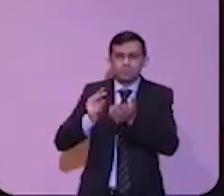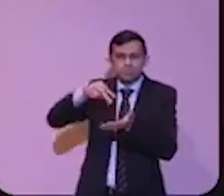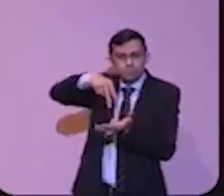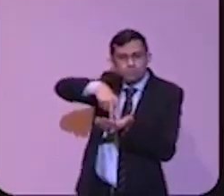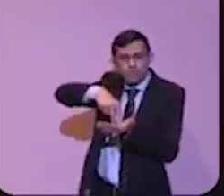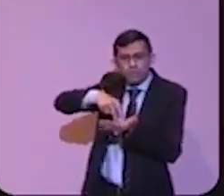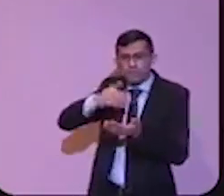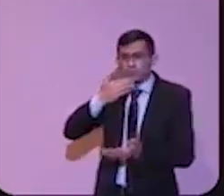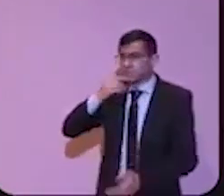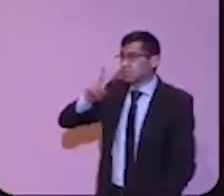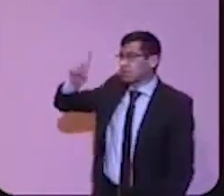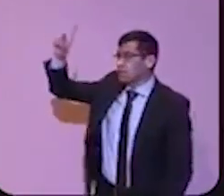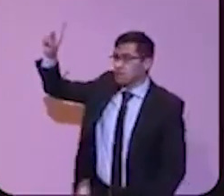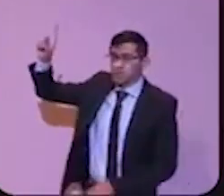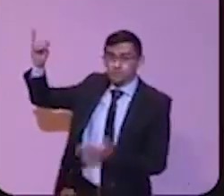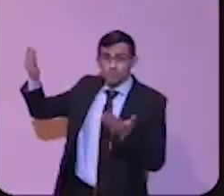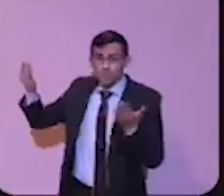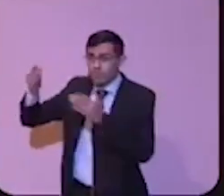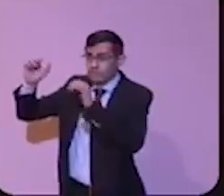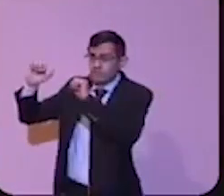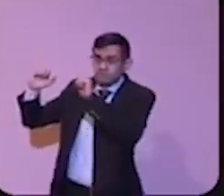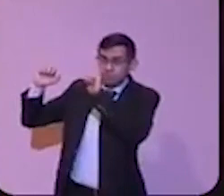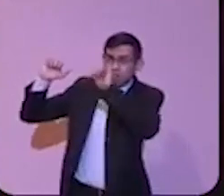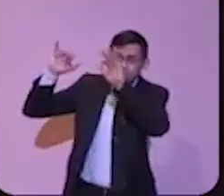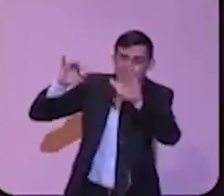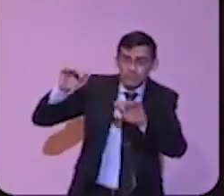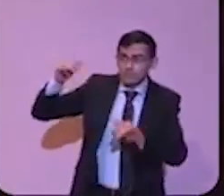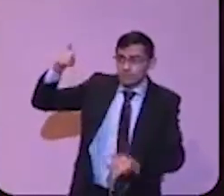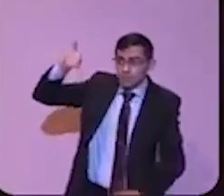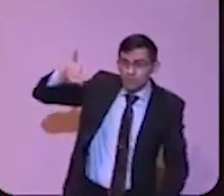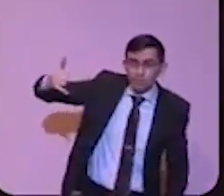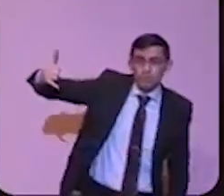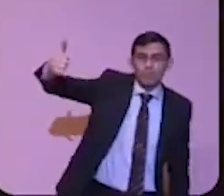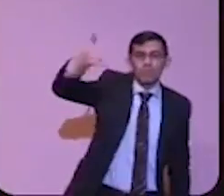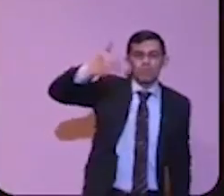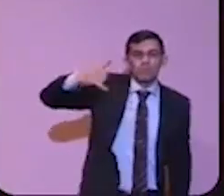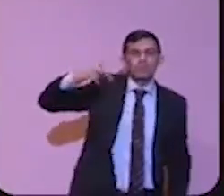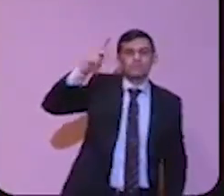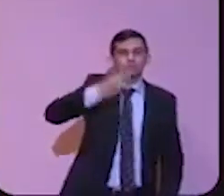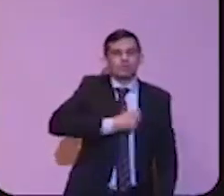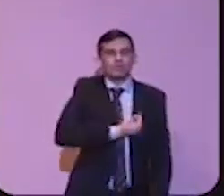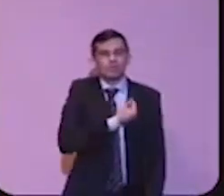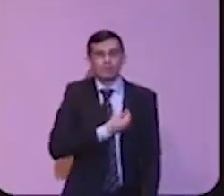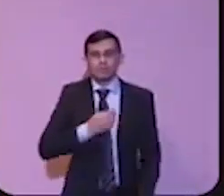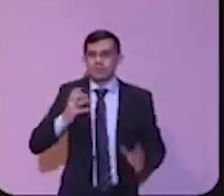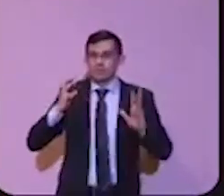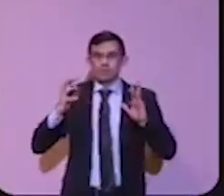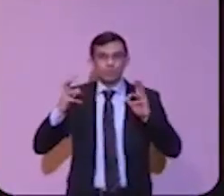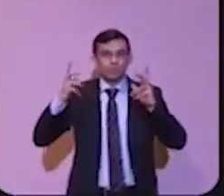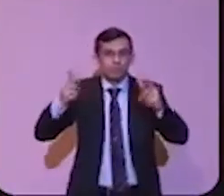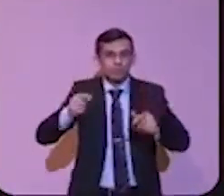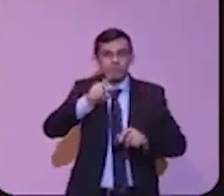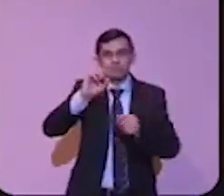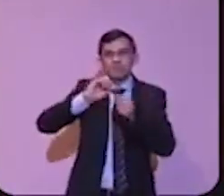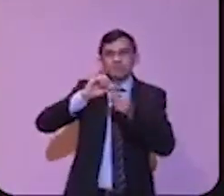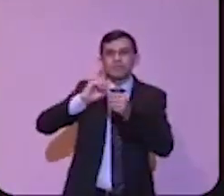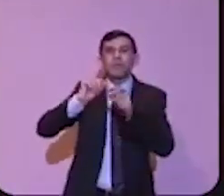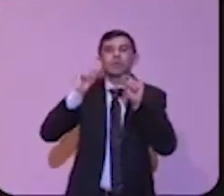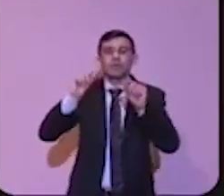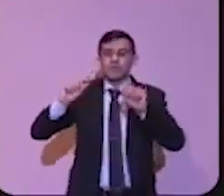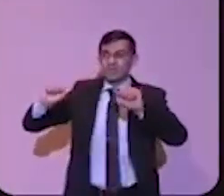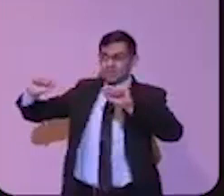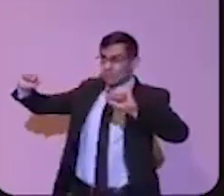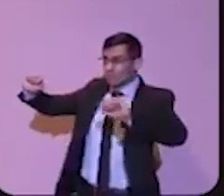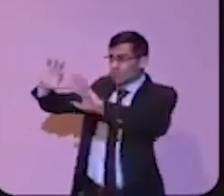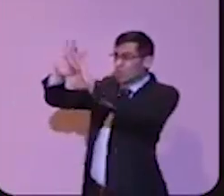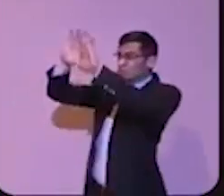pedindo para que Deus hoje derrame a unção dele sobre a sua vida. E tudo que você fizer vai glorificar o nome